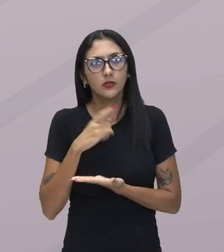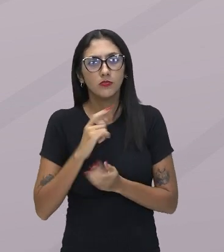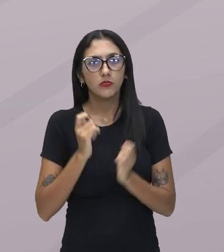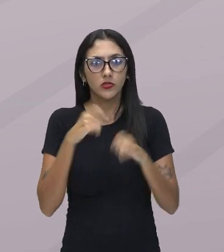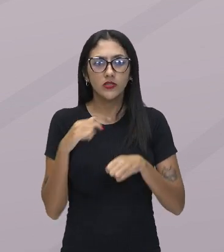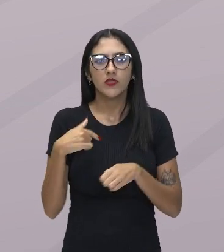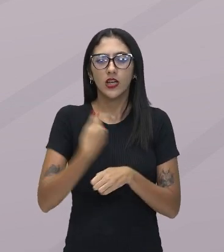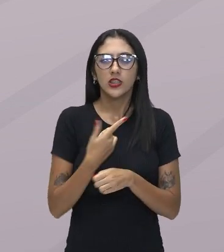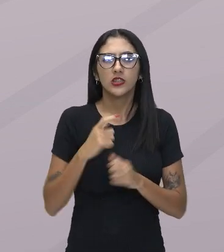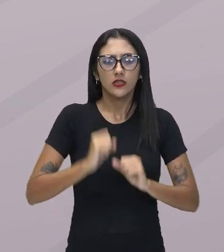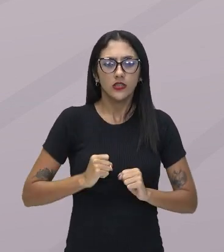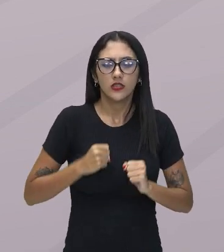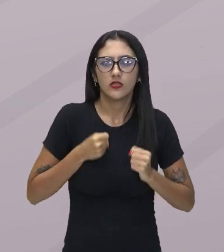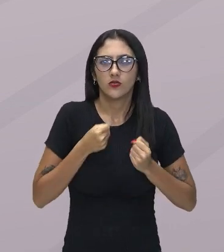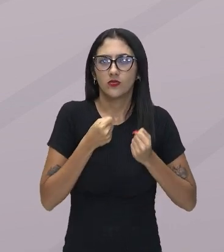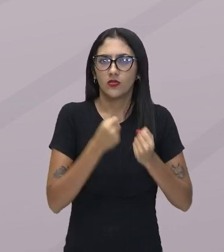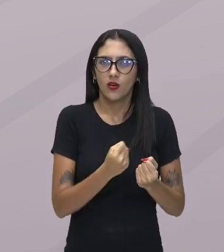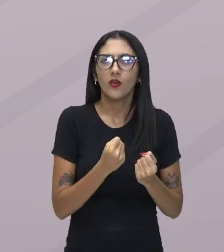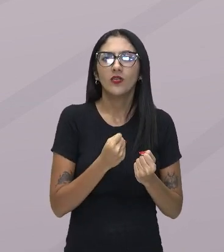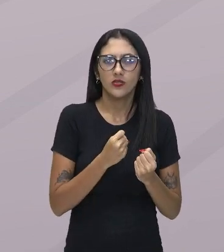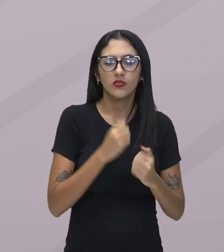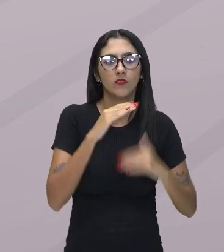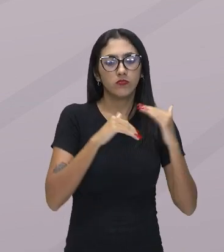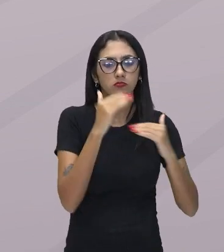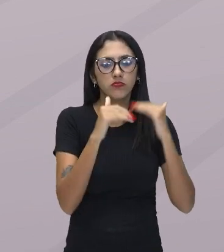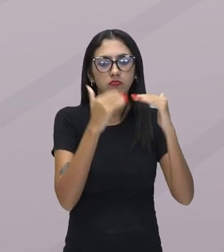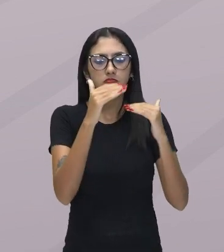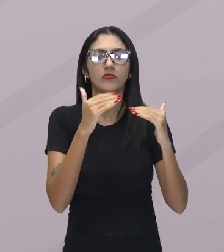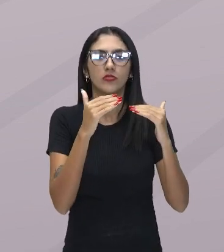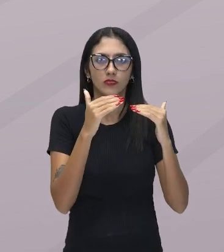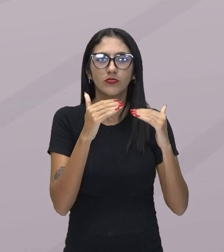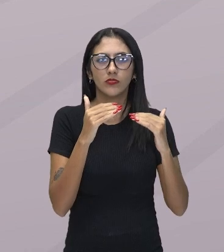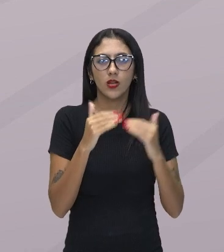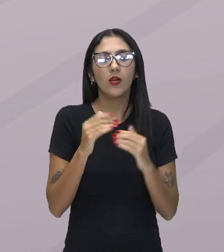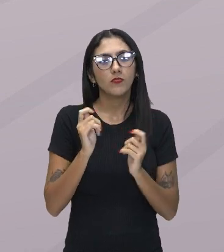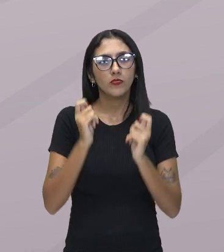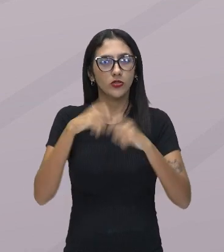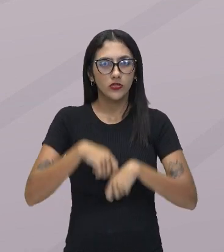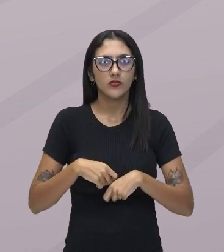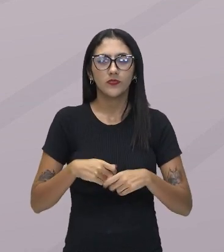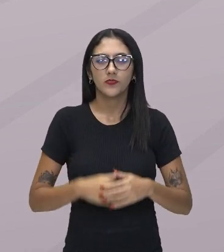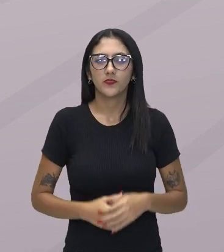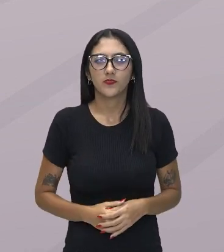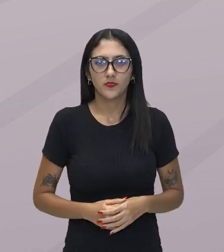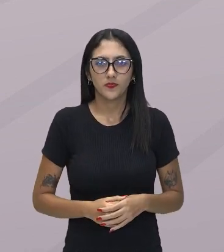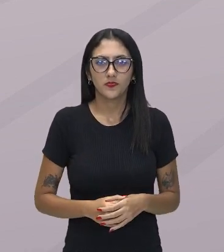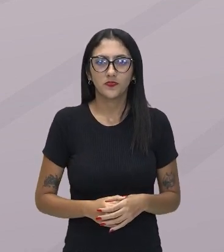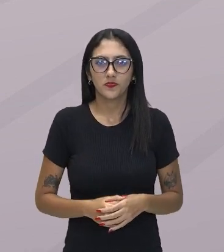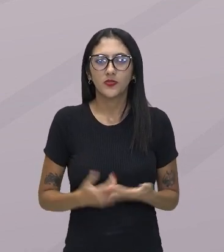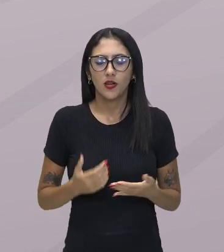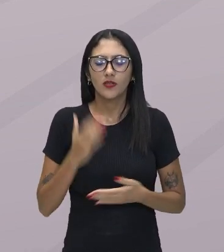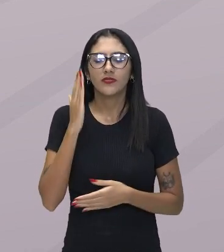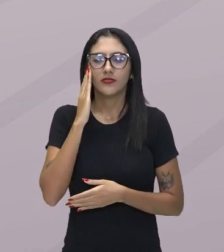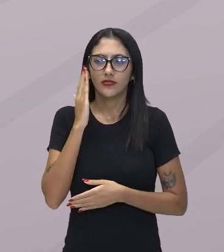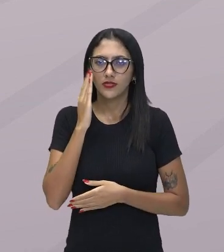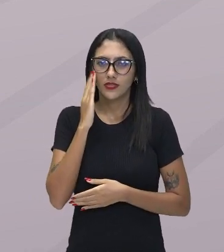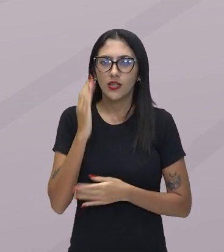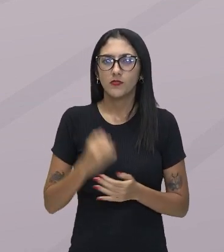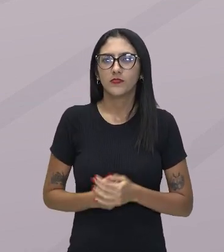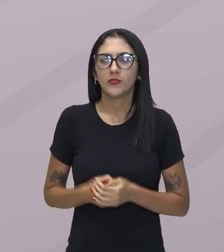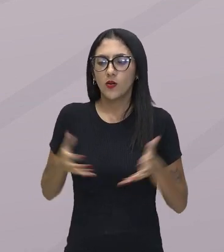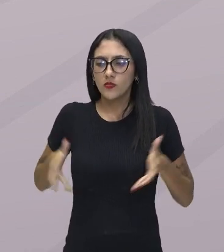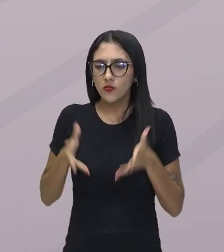totalmente nesse processo, os resultados eles vêm naturalmente. Poxa, é isso mesmo, cara. O engajamento ele é essencial para a